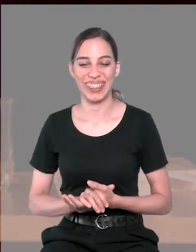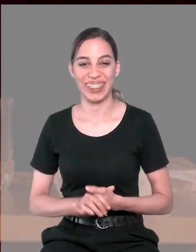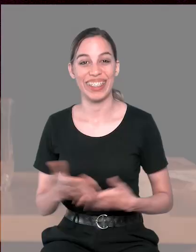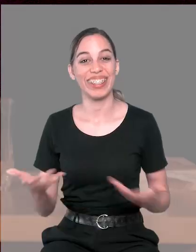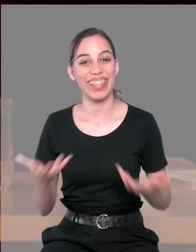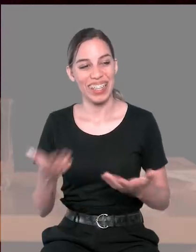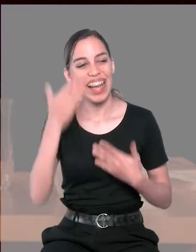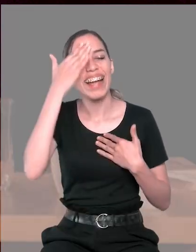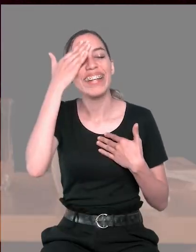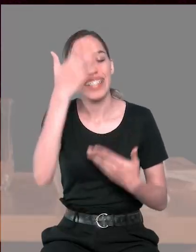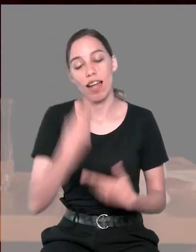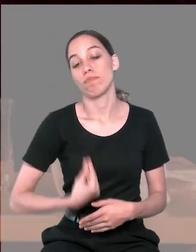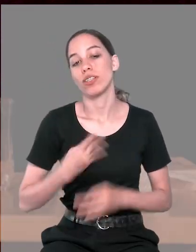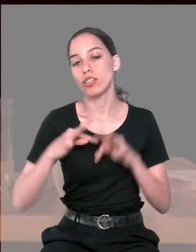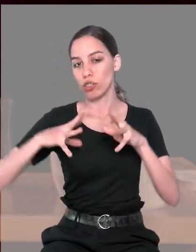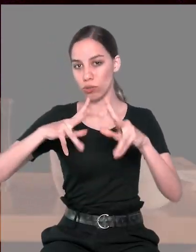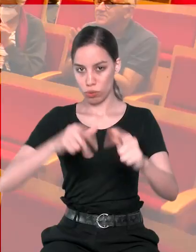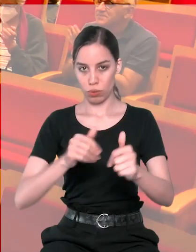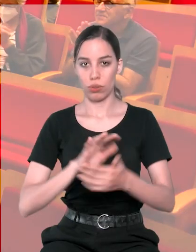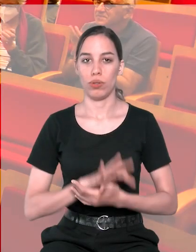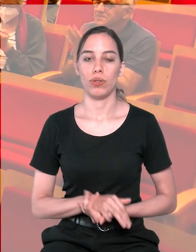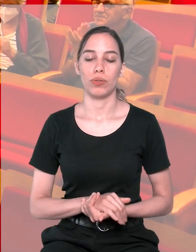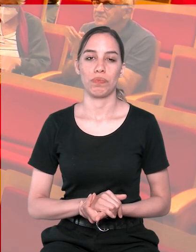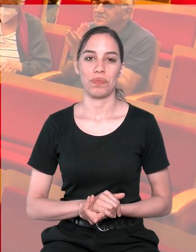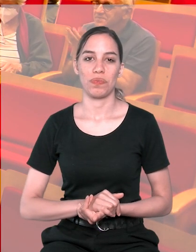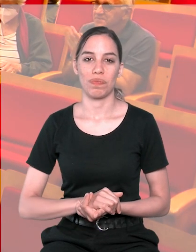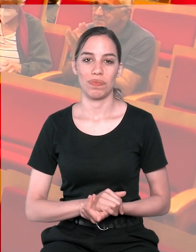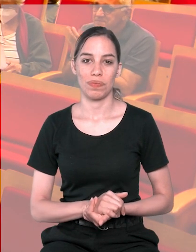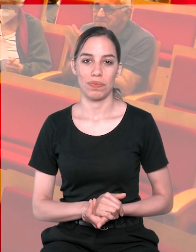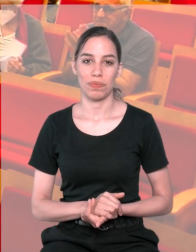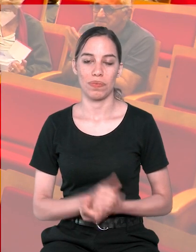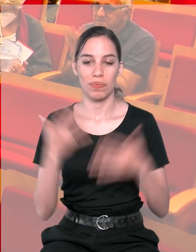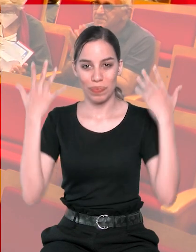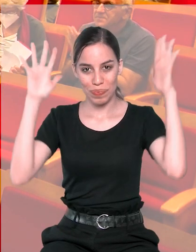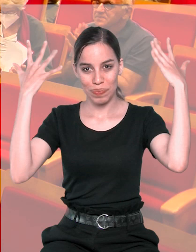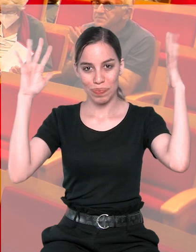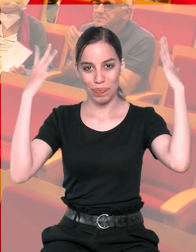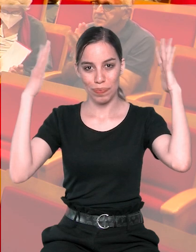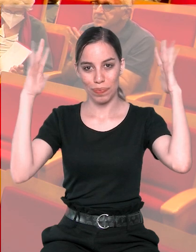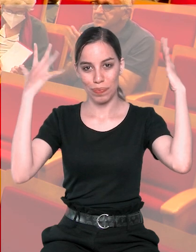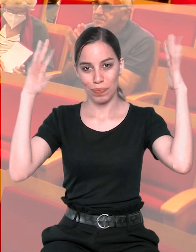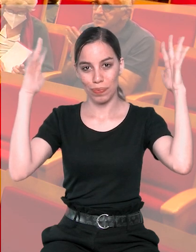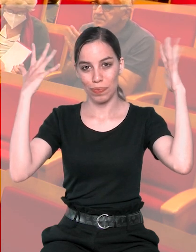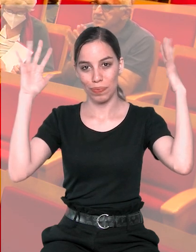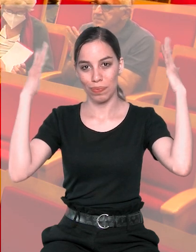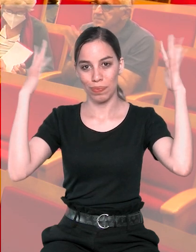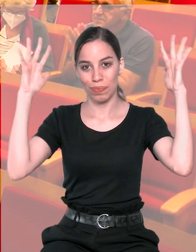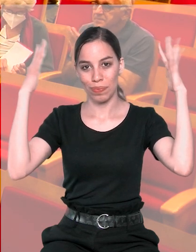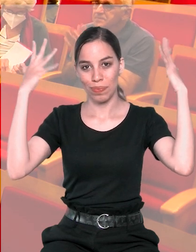Quero agradecer a presença de todos. O público se despede de Roberto Zular com uma salva de palmas.